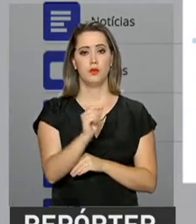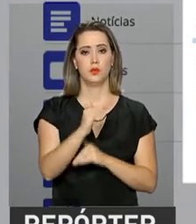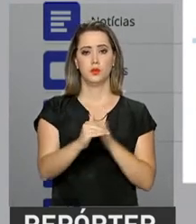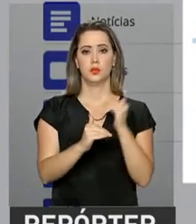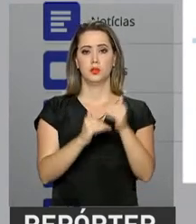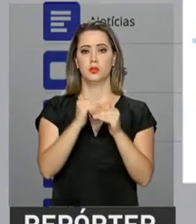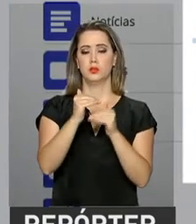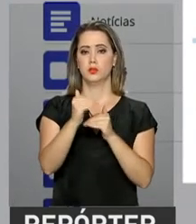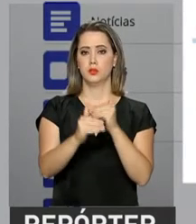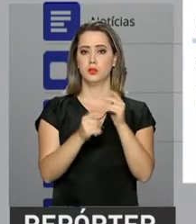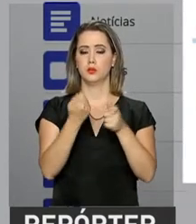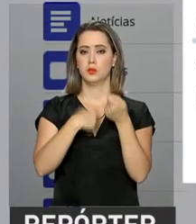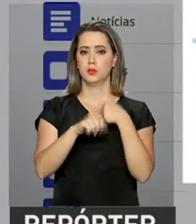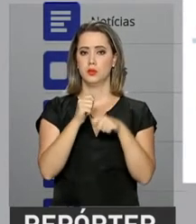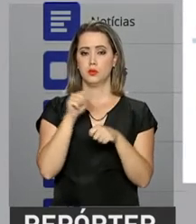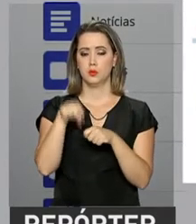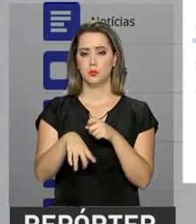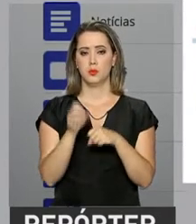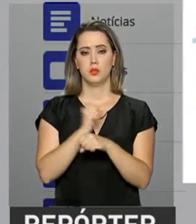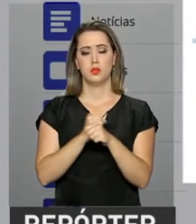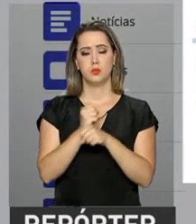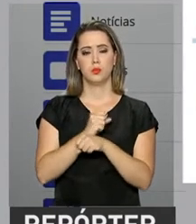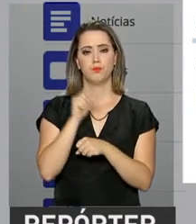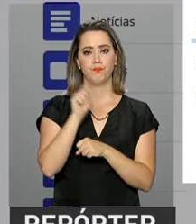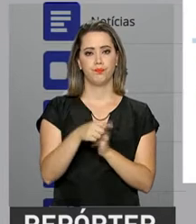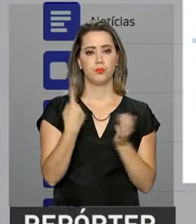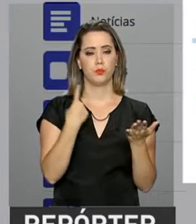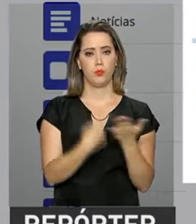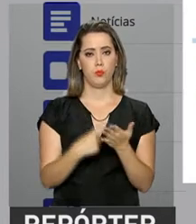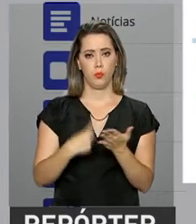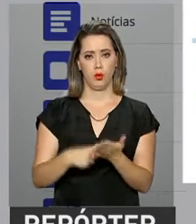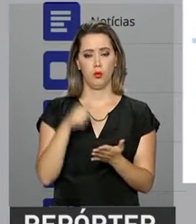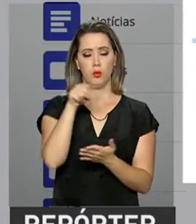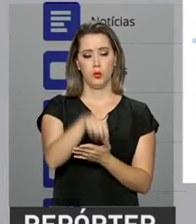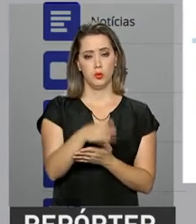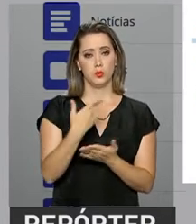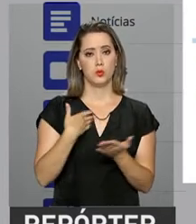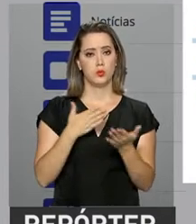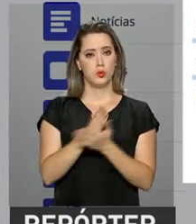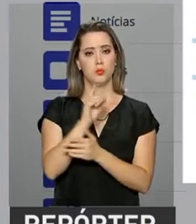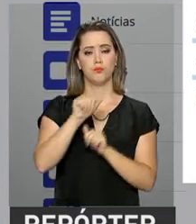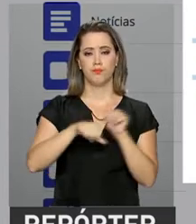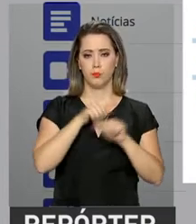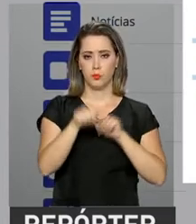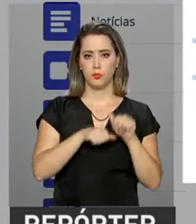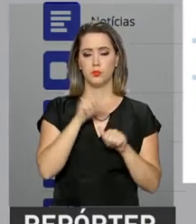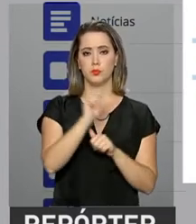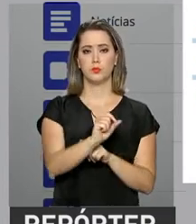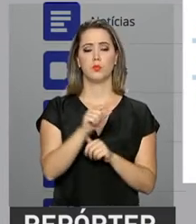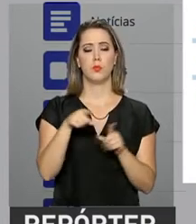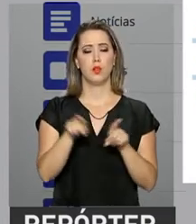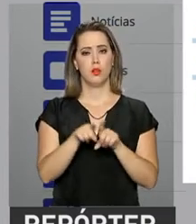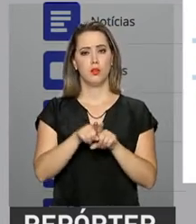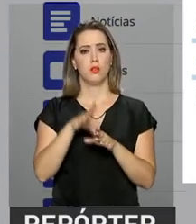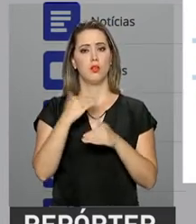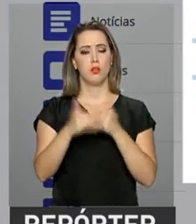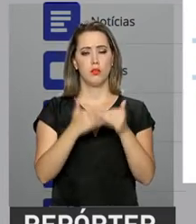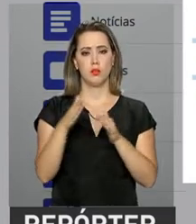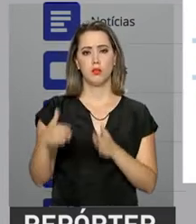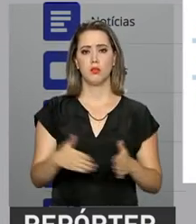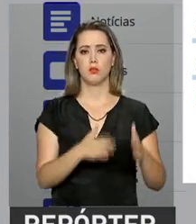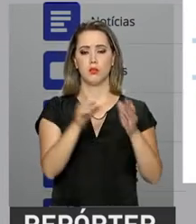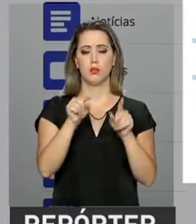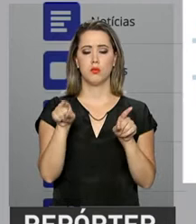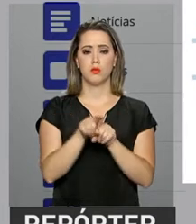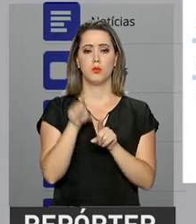da economia neste início de ano é uma comprovação de que este processo já mudou e que ainda há um caminho a ser percorrido